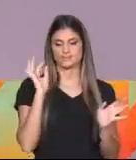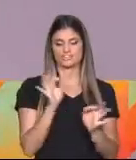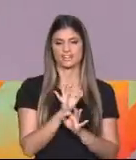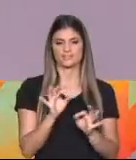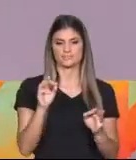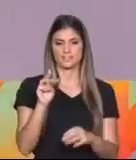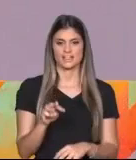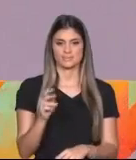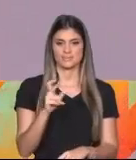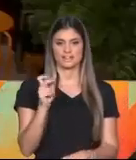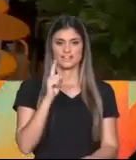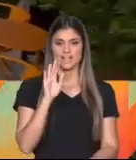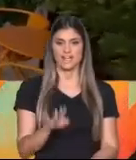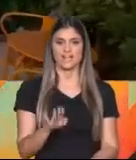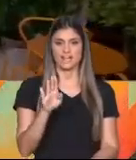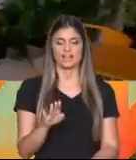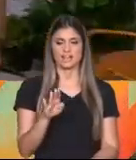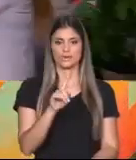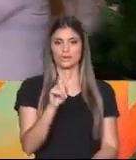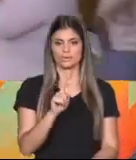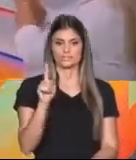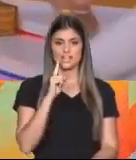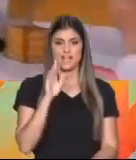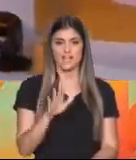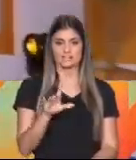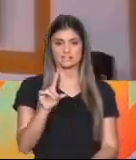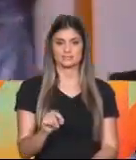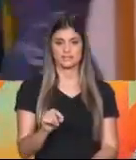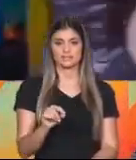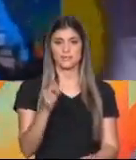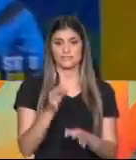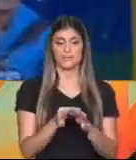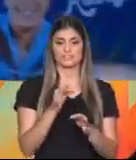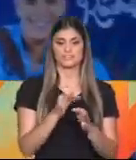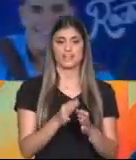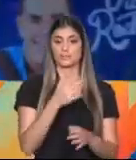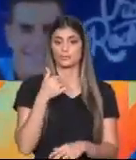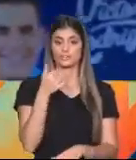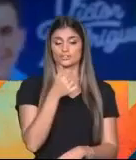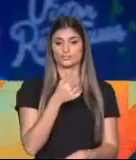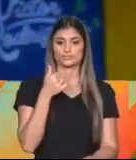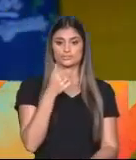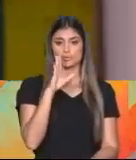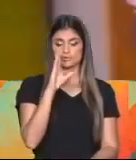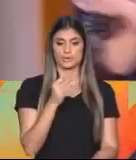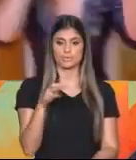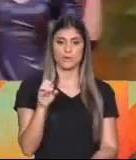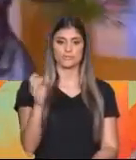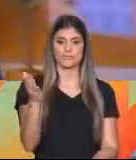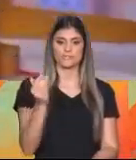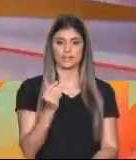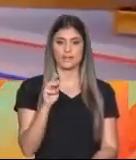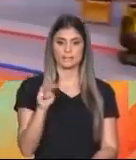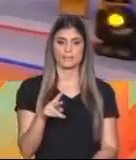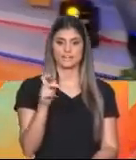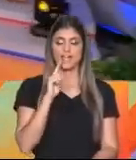A Maria já cá está, o Zé está cá também. Mas para a festa está bonita, não sabes o pão bem. A Maria já